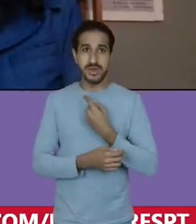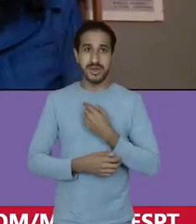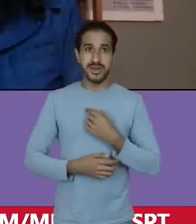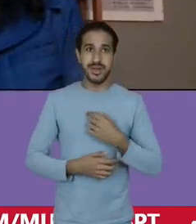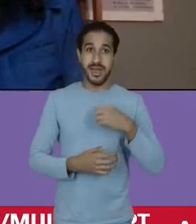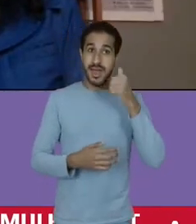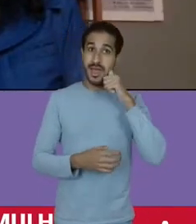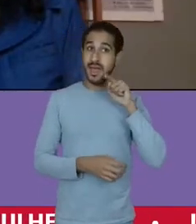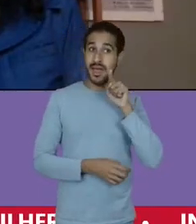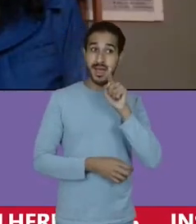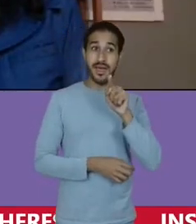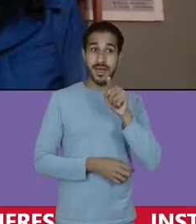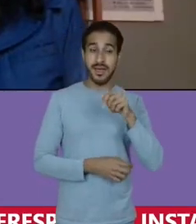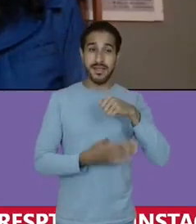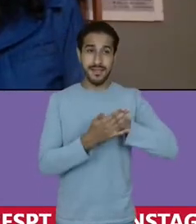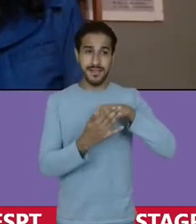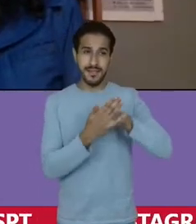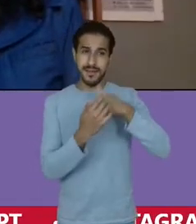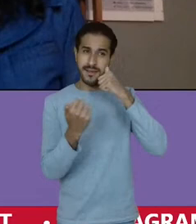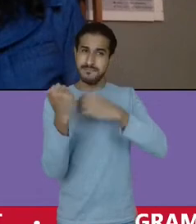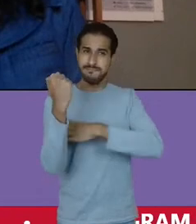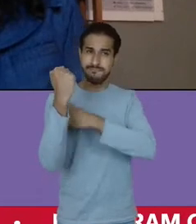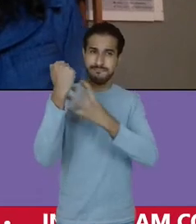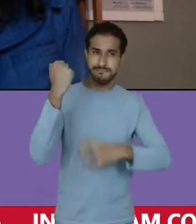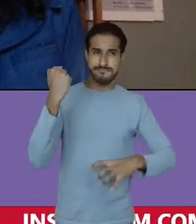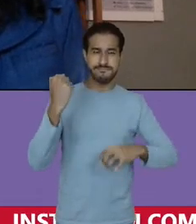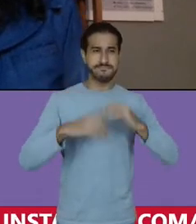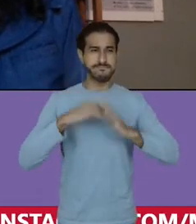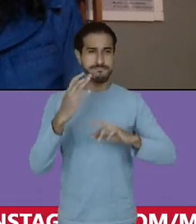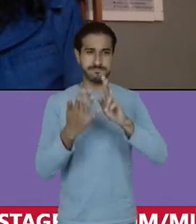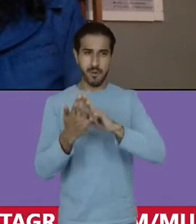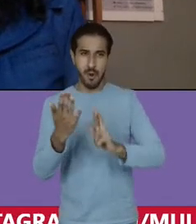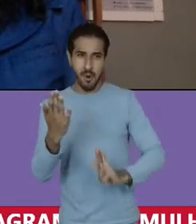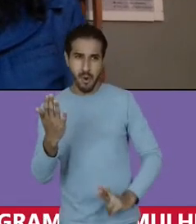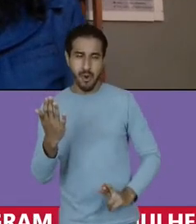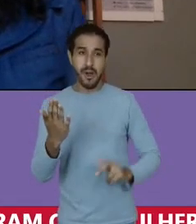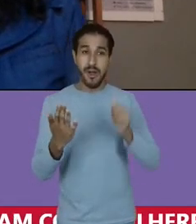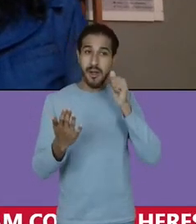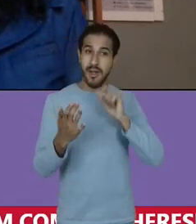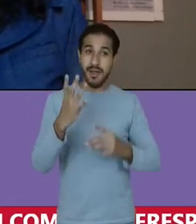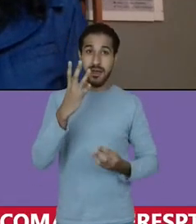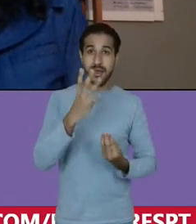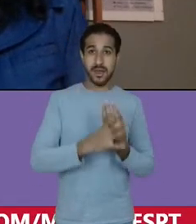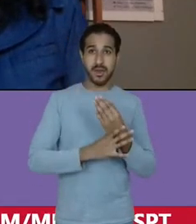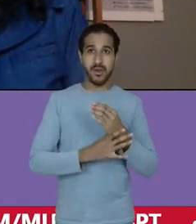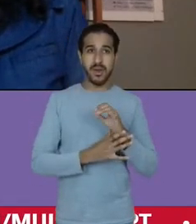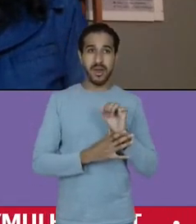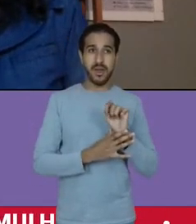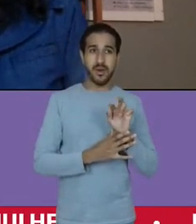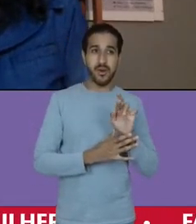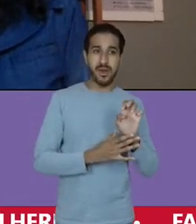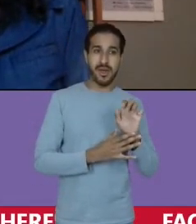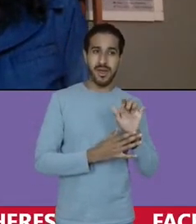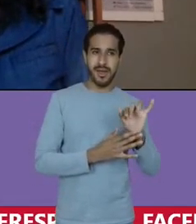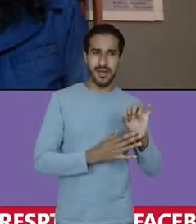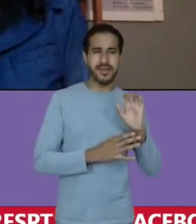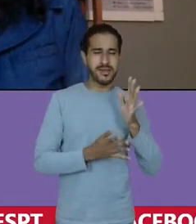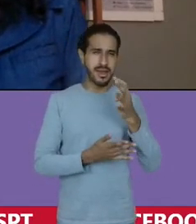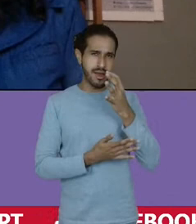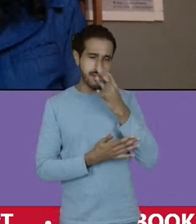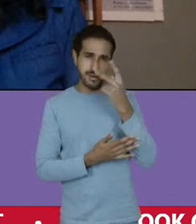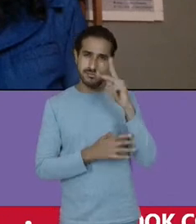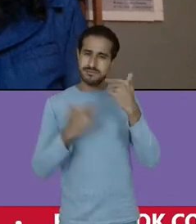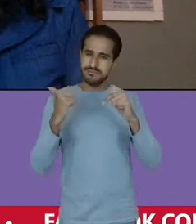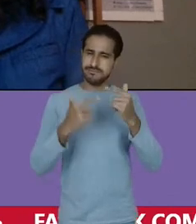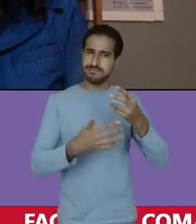uma militante feminista, roteirista, é fundadora do Agora Que São Elas, a gente já acompanha seu trabalho de